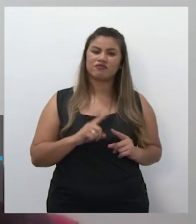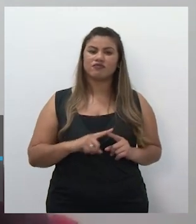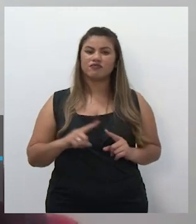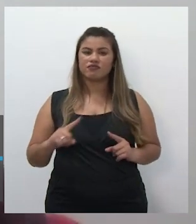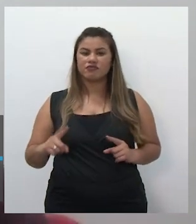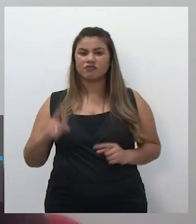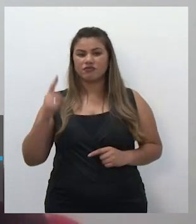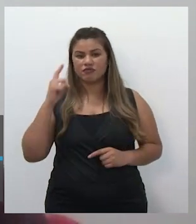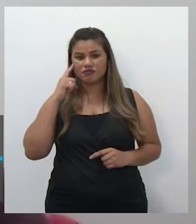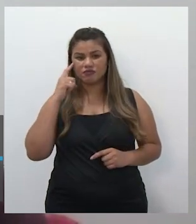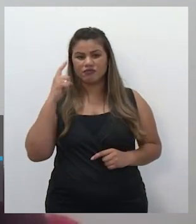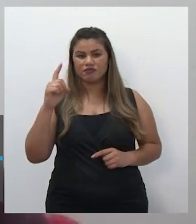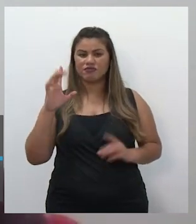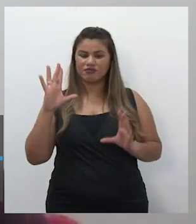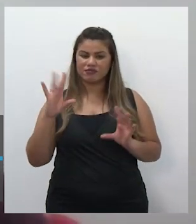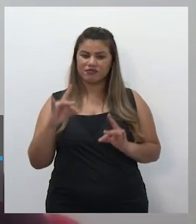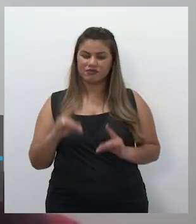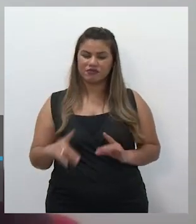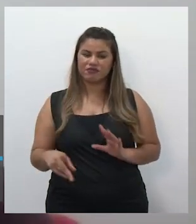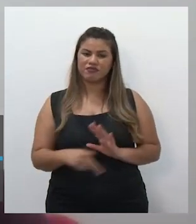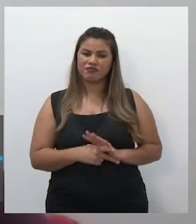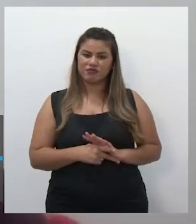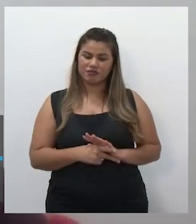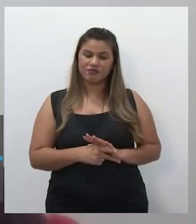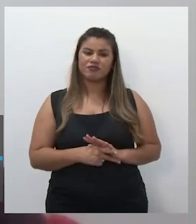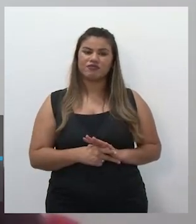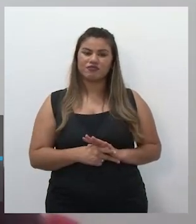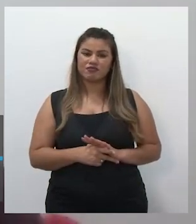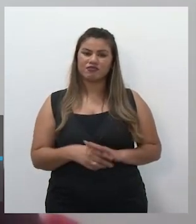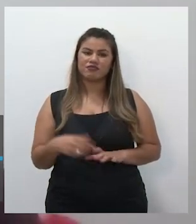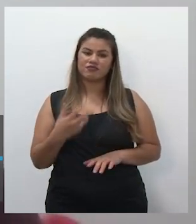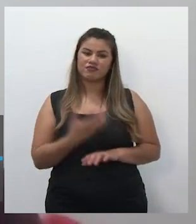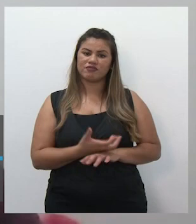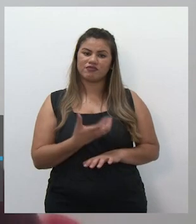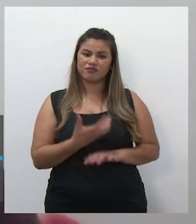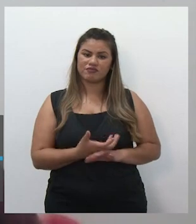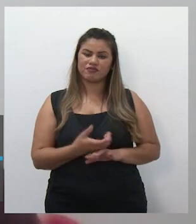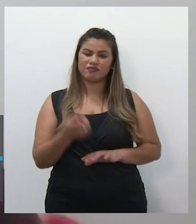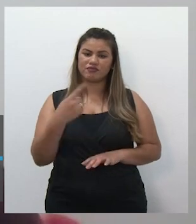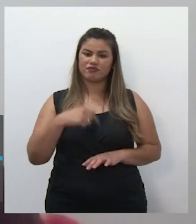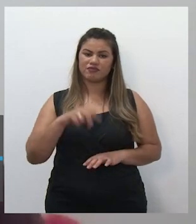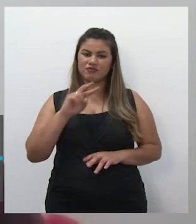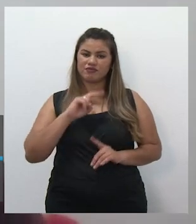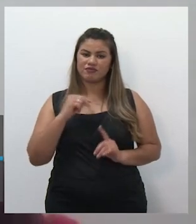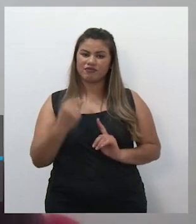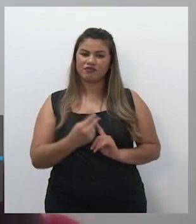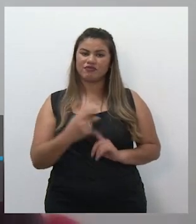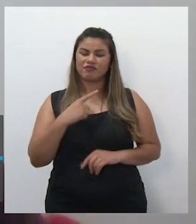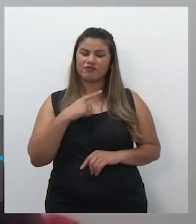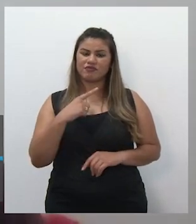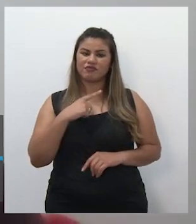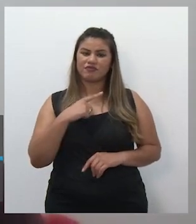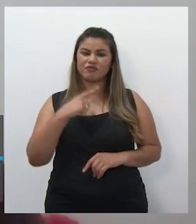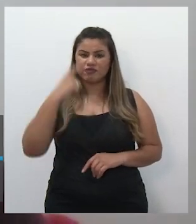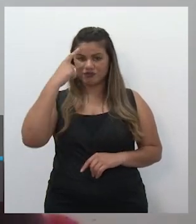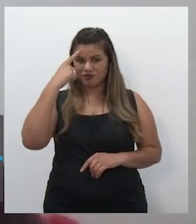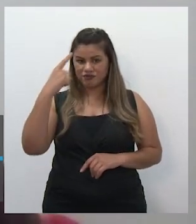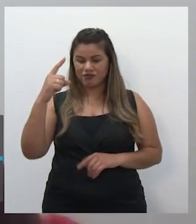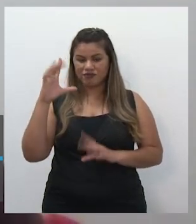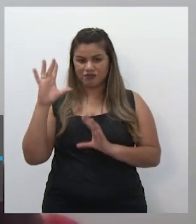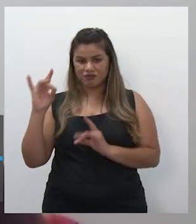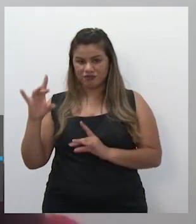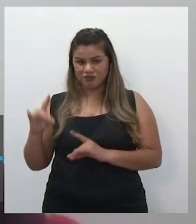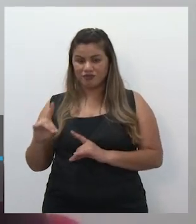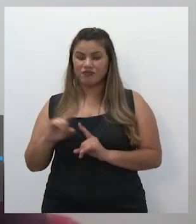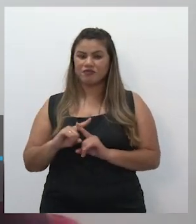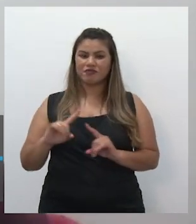para as especificidades do componente, né, quando eu trabalho nessa perspectiva, eu não vou deixar de lado aquilo que é específico, mas eu